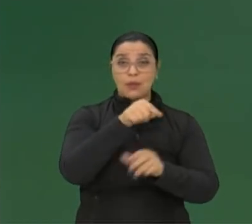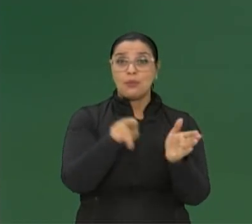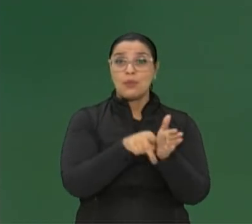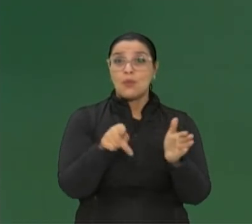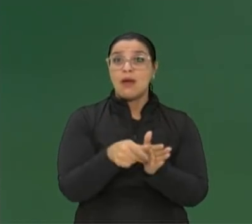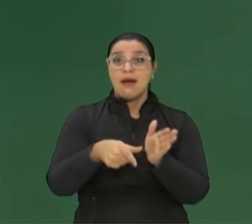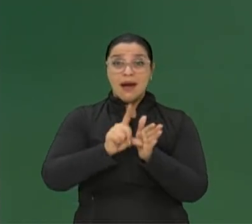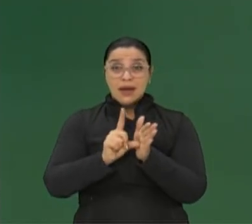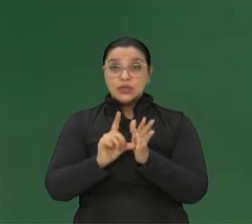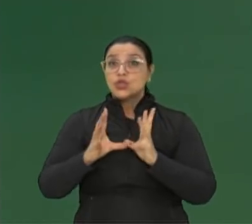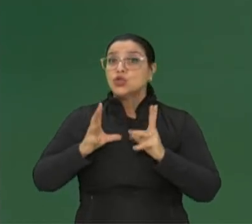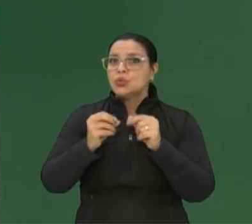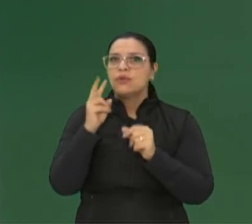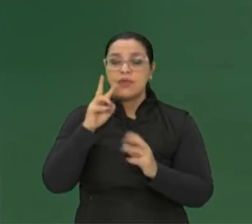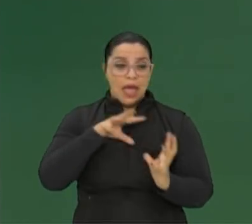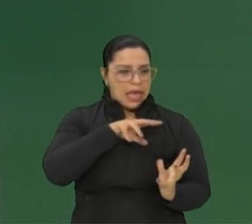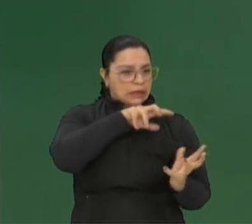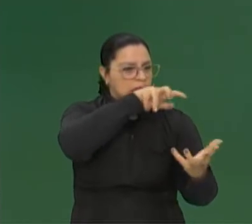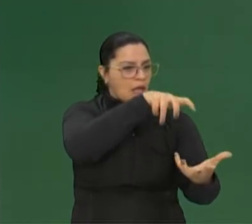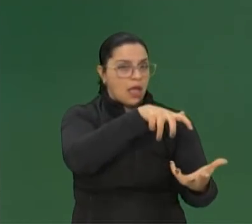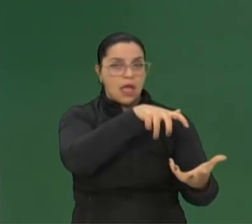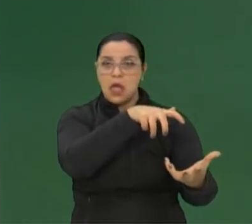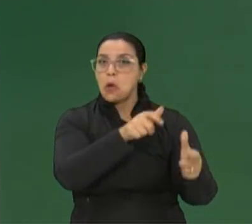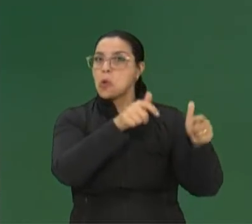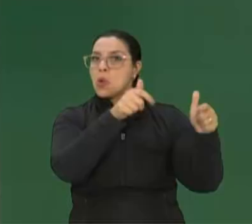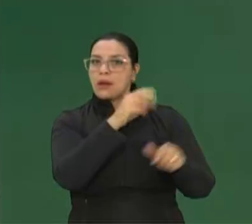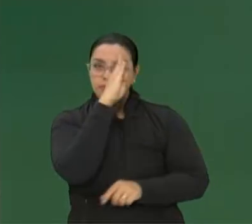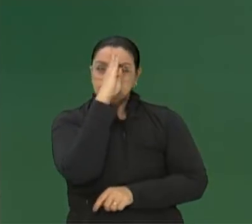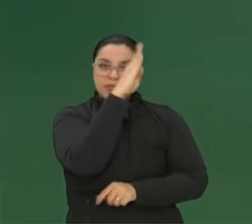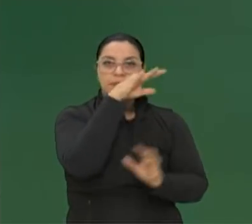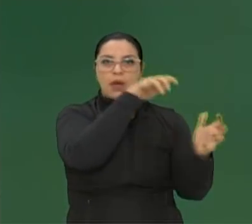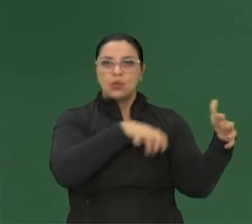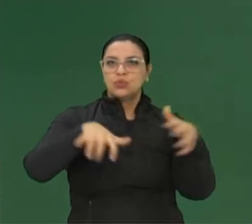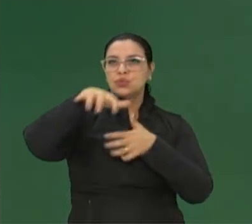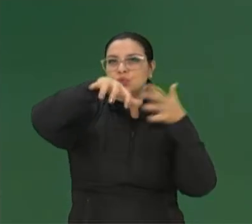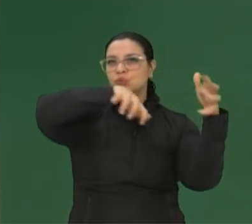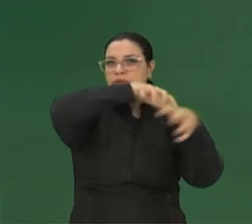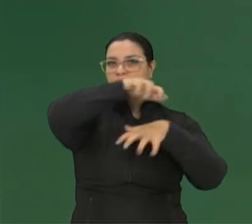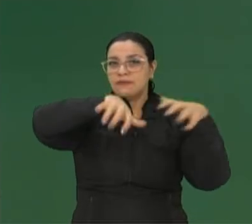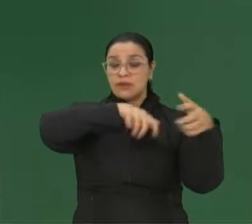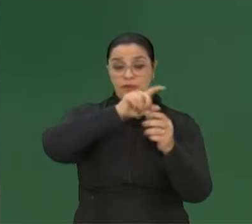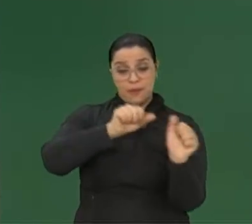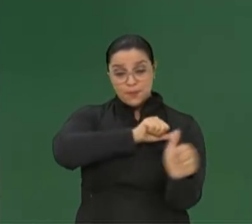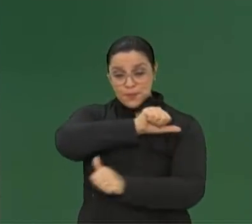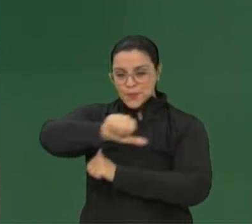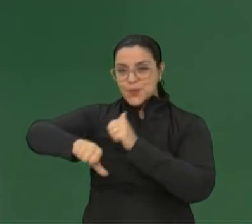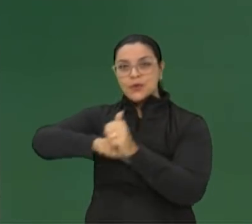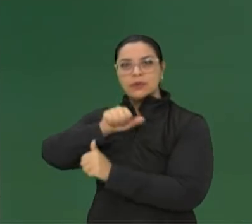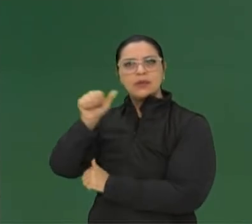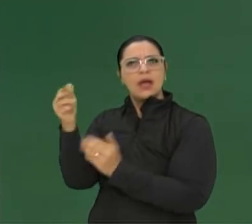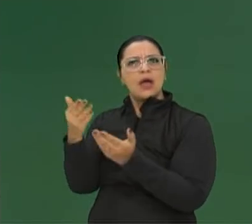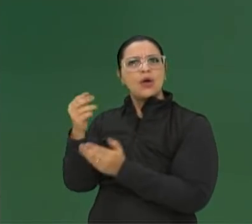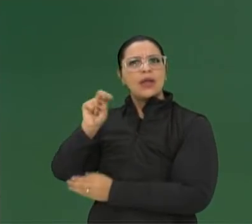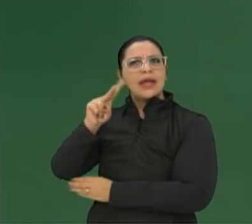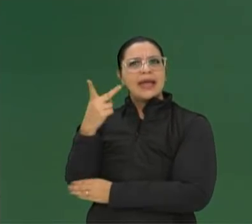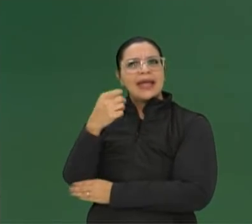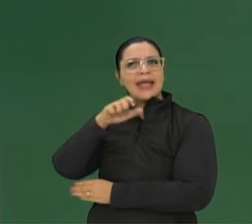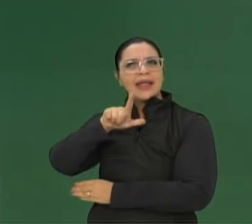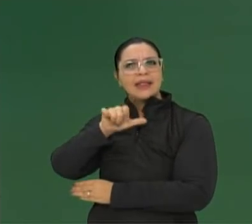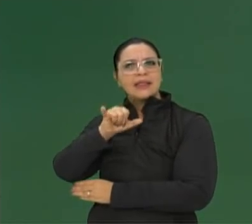seja, antes os medievais enxergavam a Terra como o centro do universo, né? Para o heliocentrismo, né? Antes tudo girava em torno de